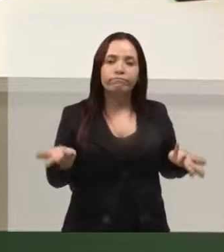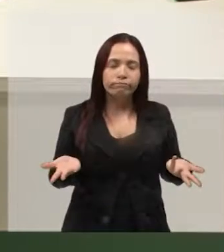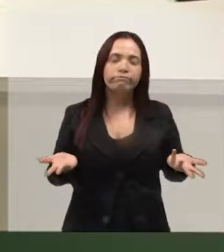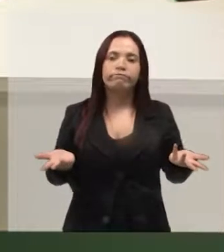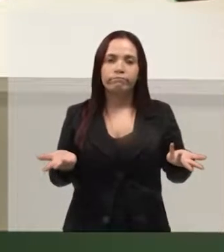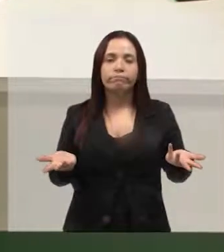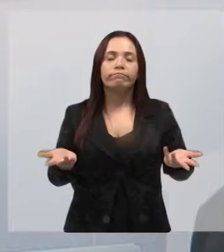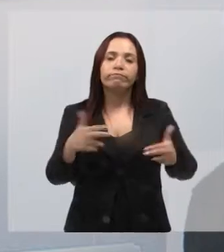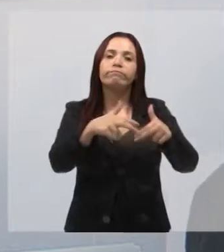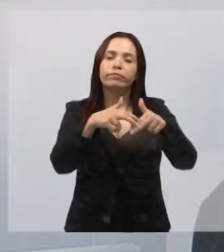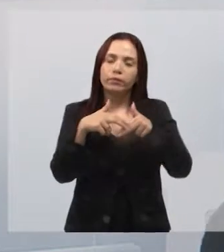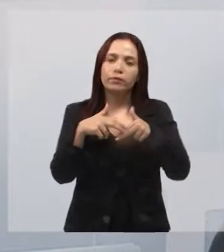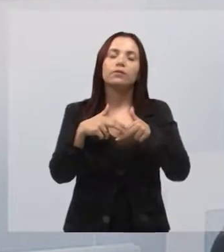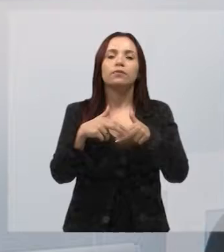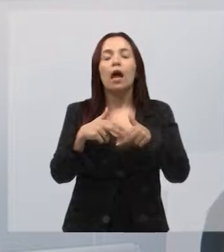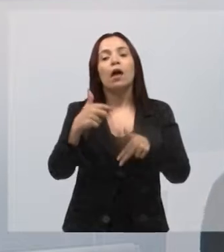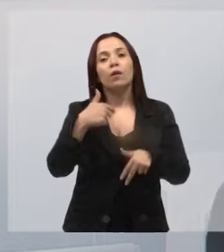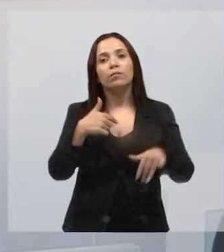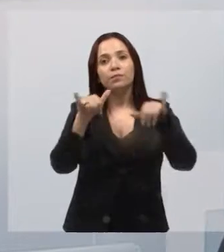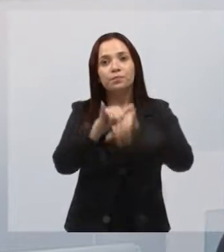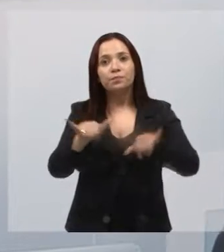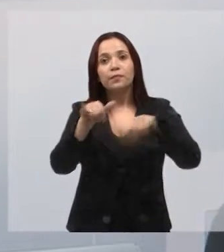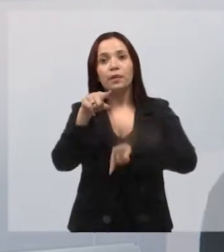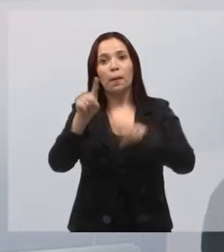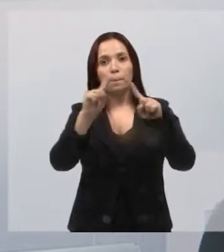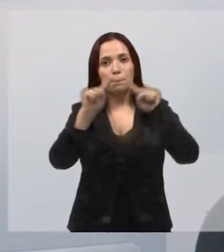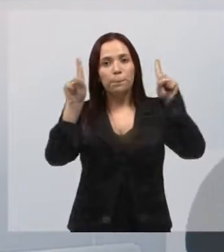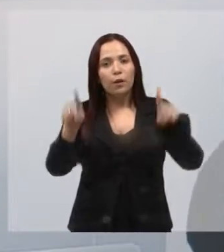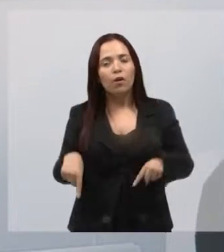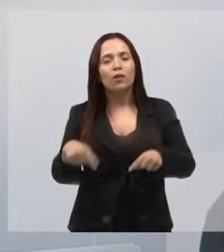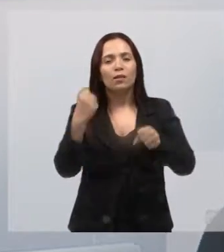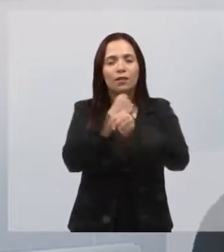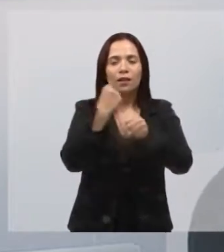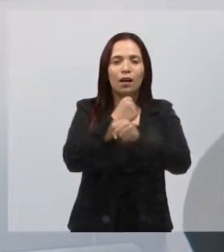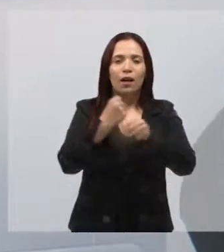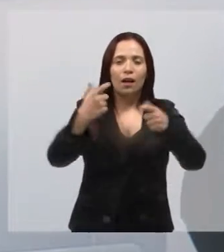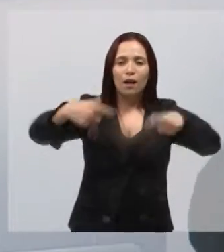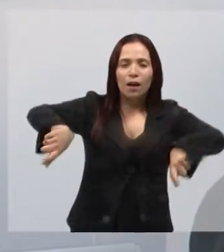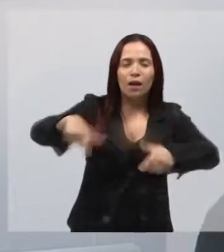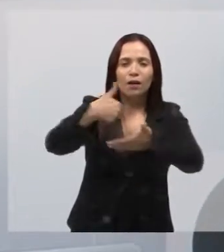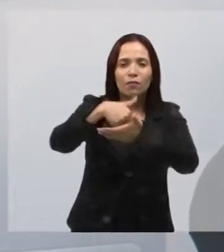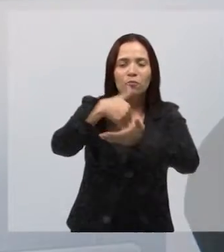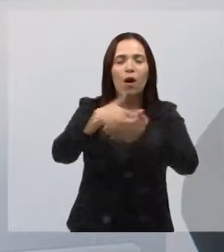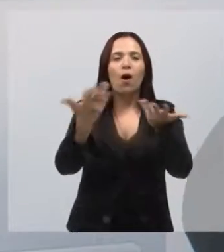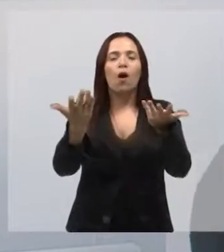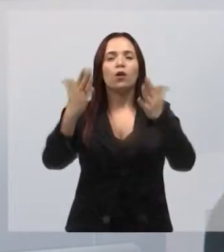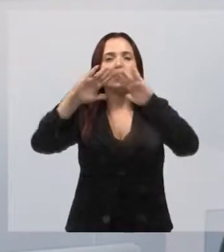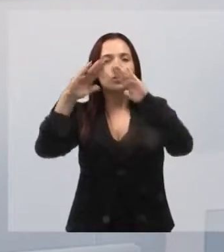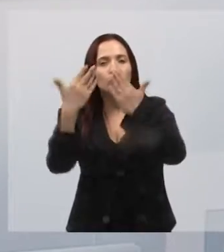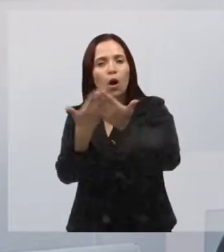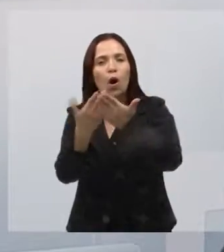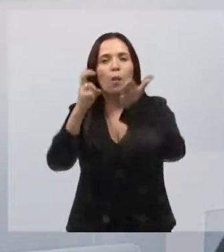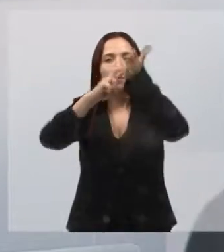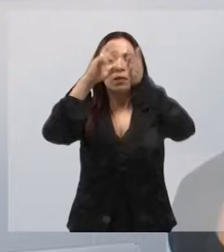trabalhador. Então, isso aí tem. Aí é quando eu digo que esses projetos de areninha, de iluminação, de escola, de creche de tempo integral, é o que vai